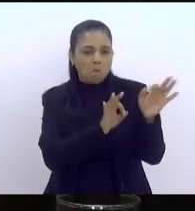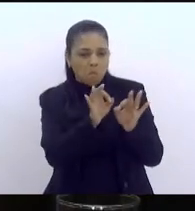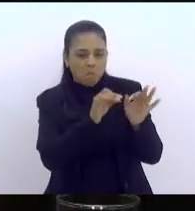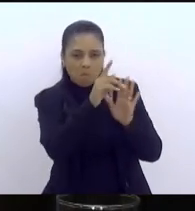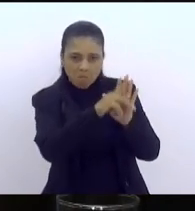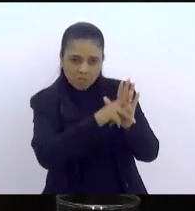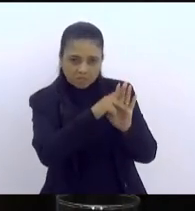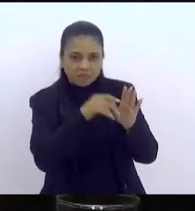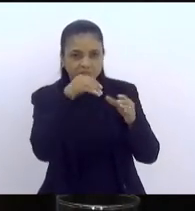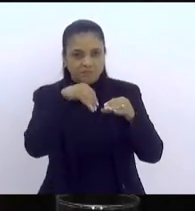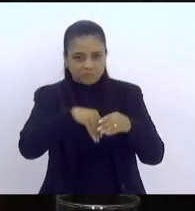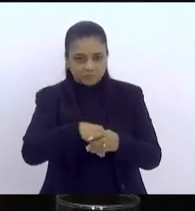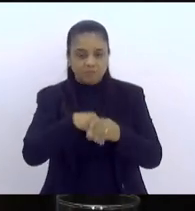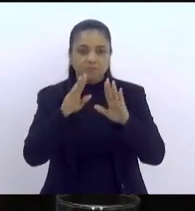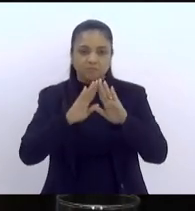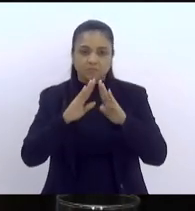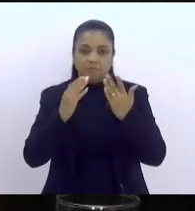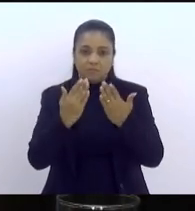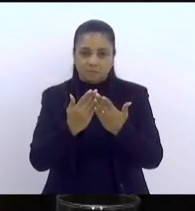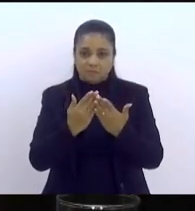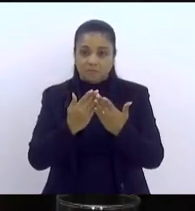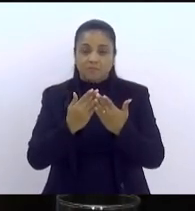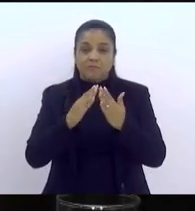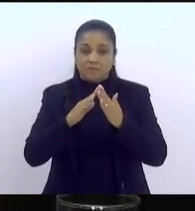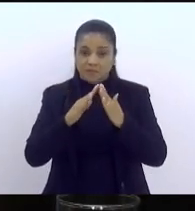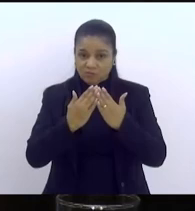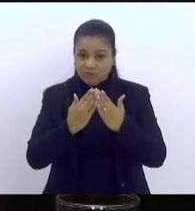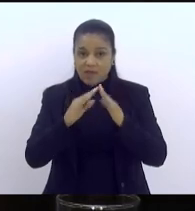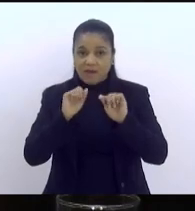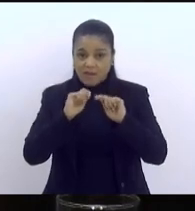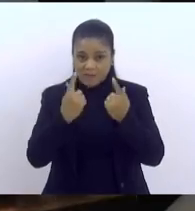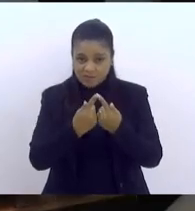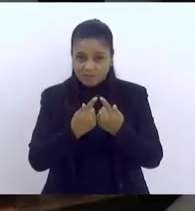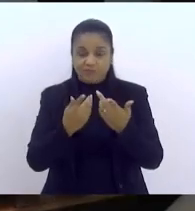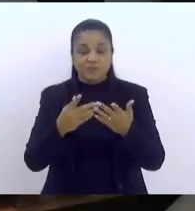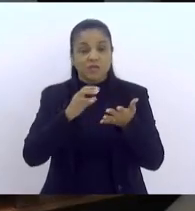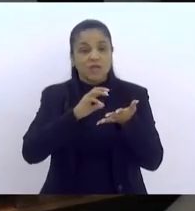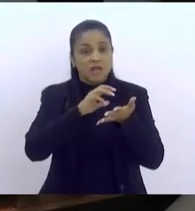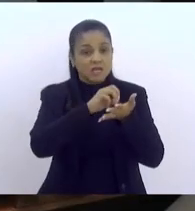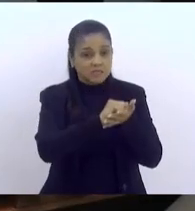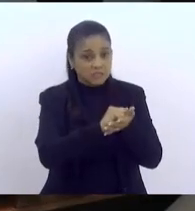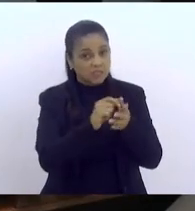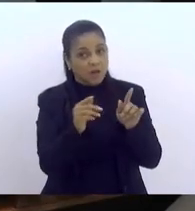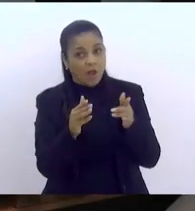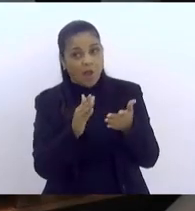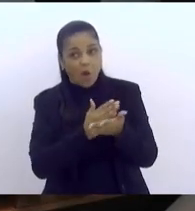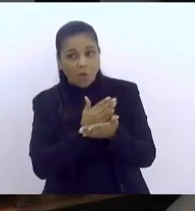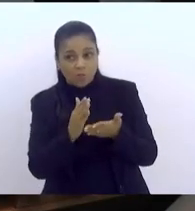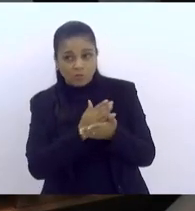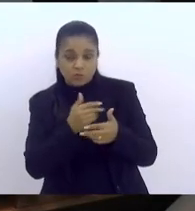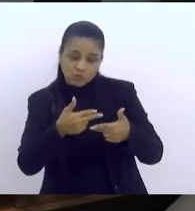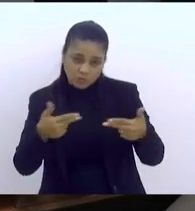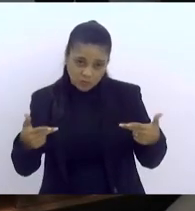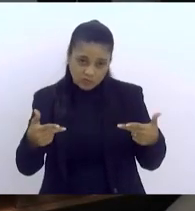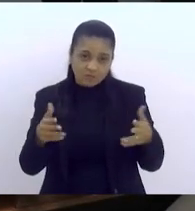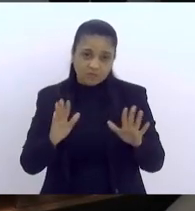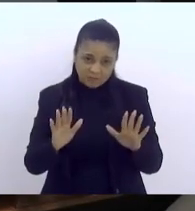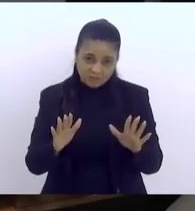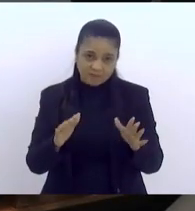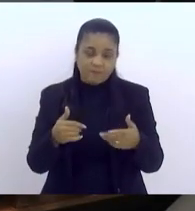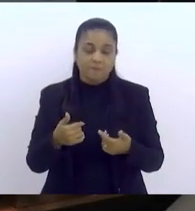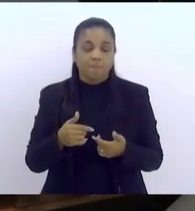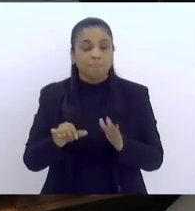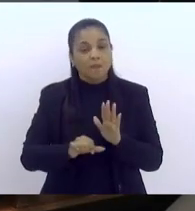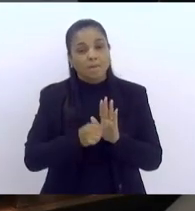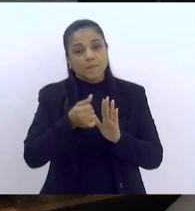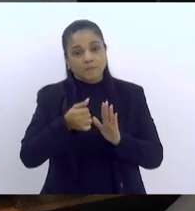Andrezinho Siciliano, por gentileza. Presidente, só registrar algumas questões aqui. A primeira é